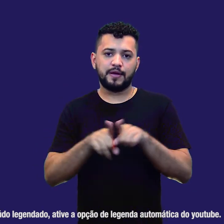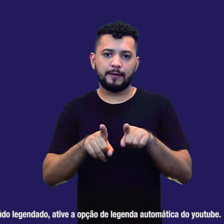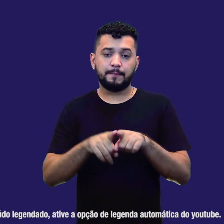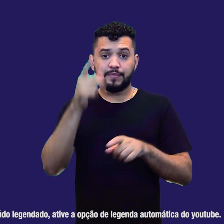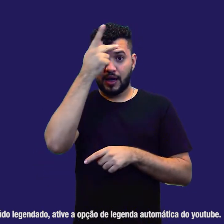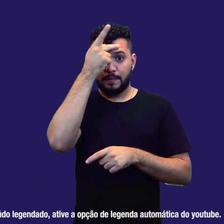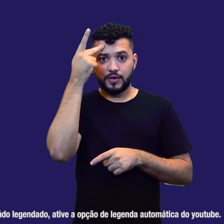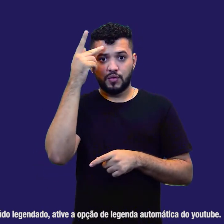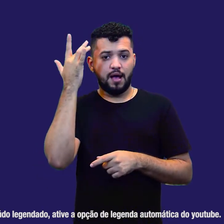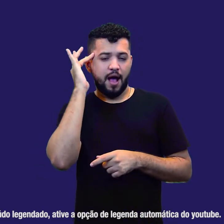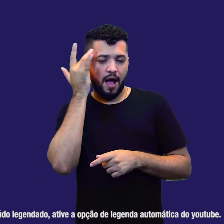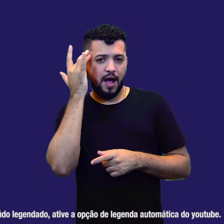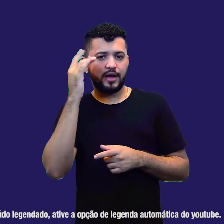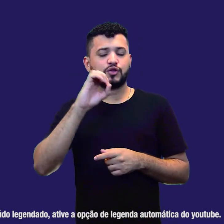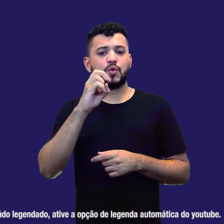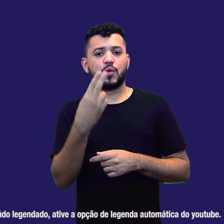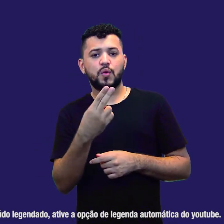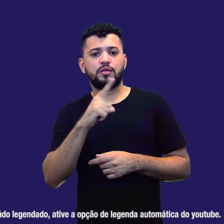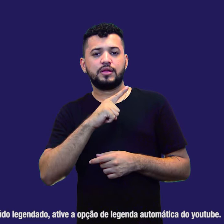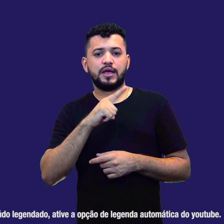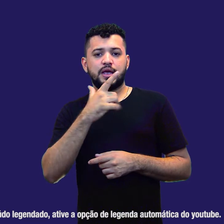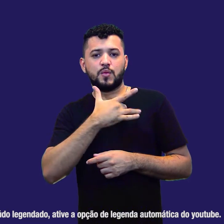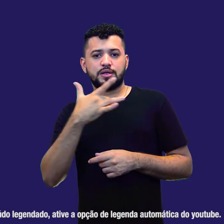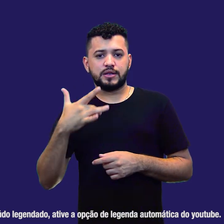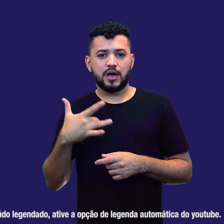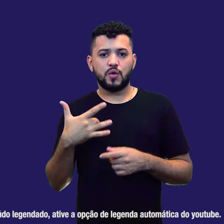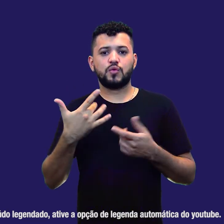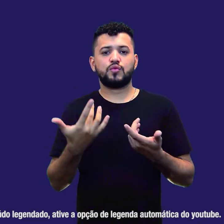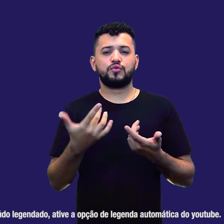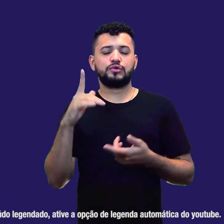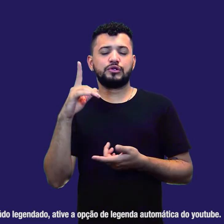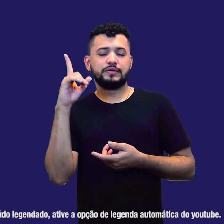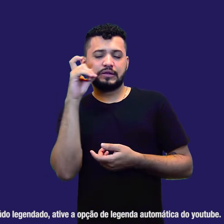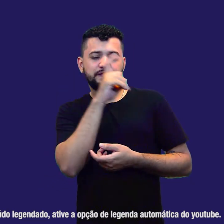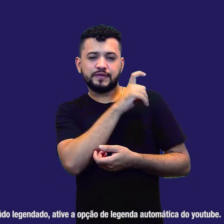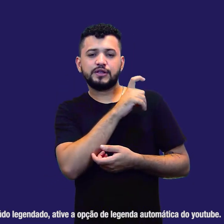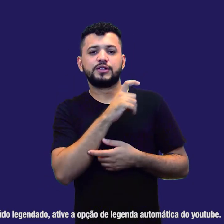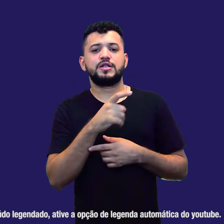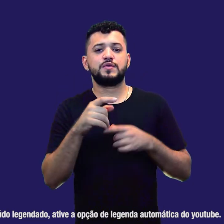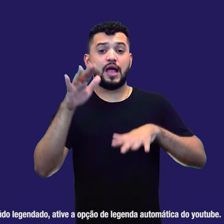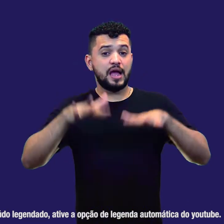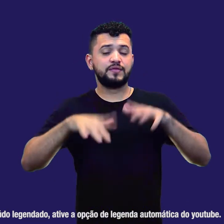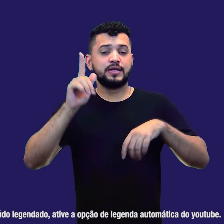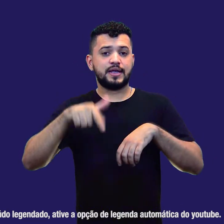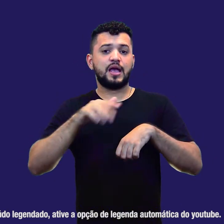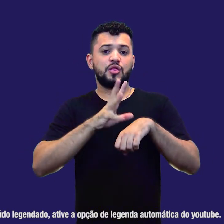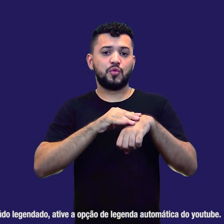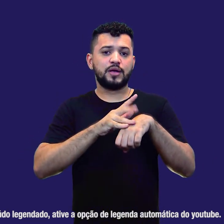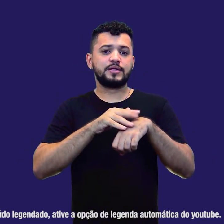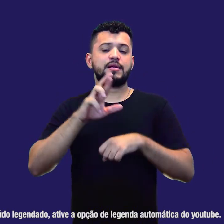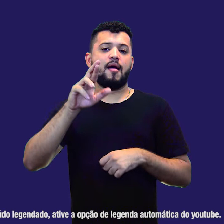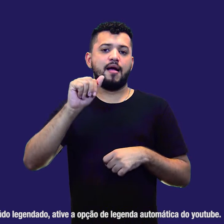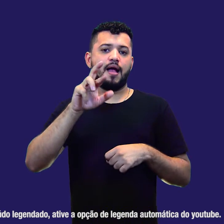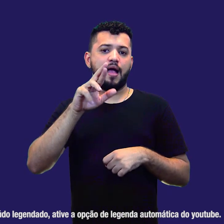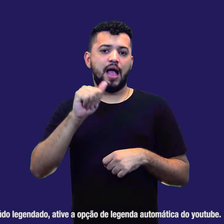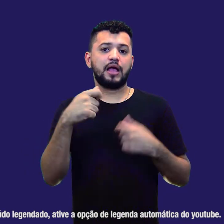uma suspeita ou uma condição de saúde mais delicada, que poderia ser uma doença rara, ela acaba